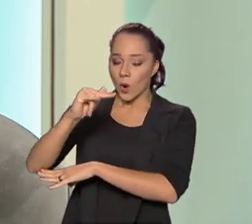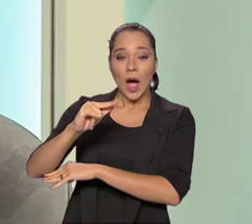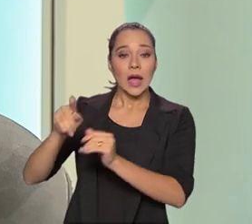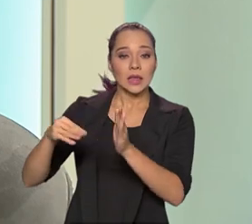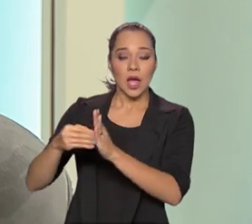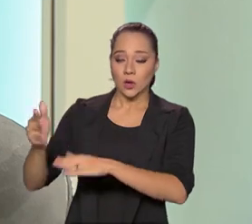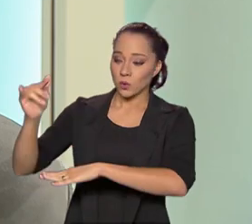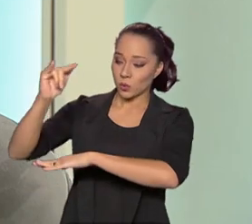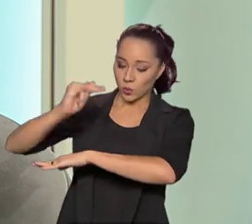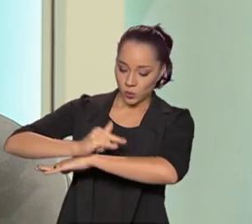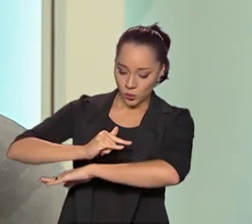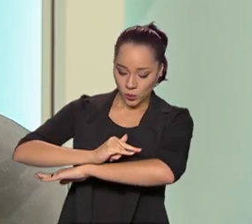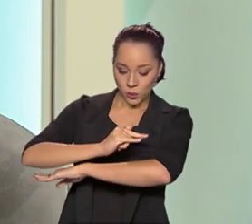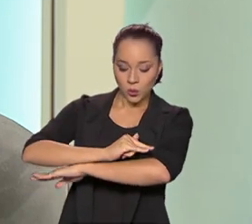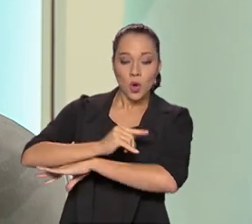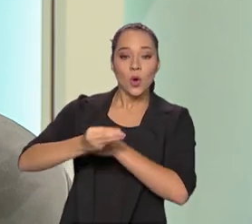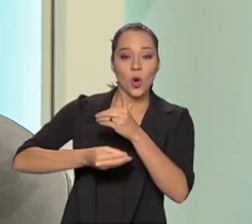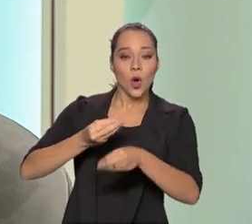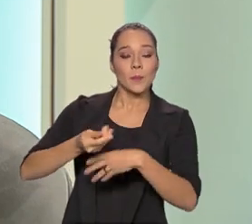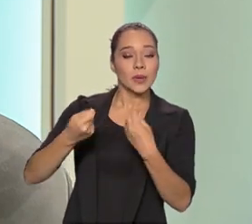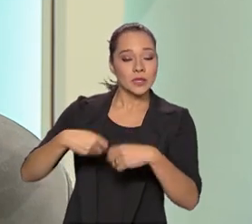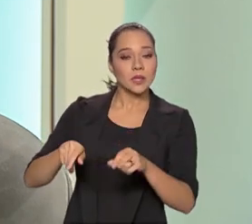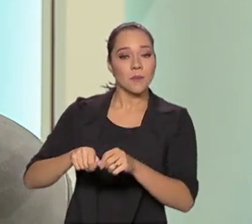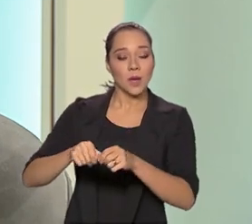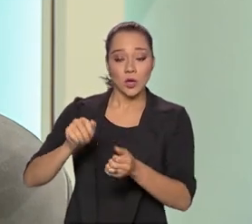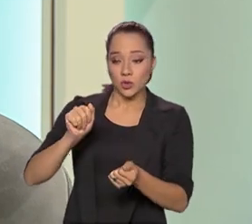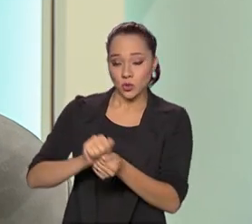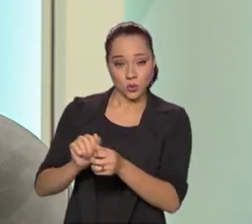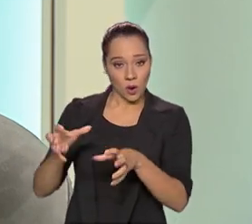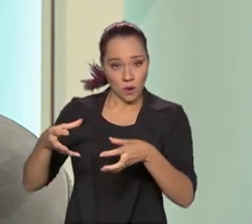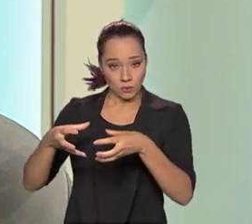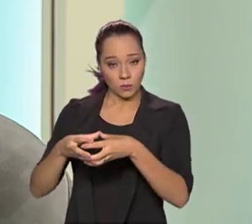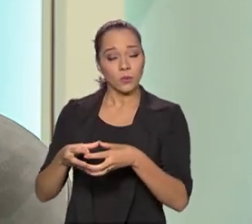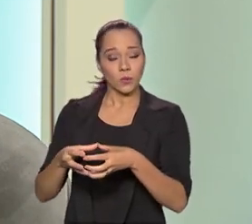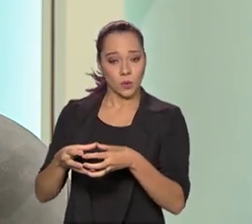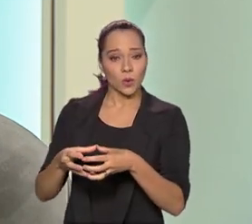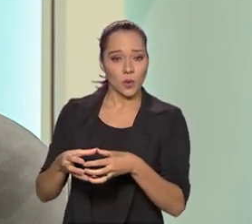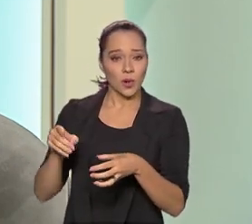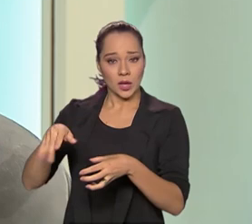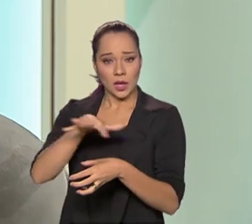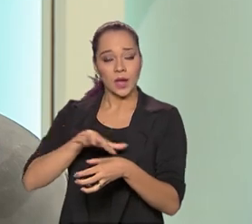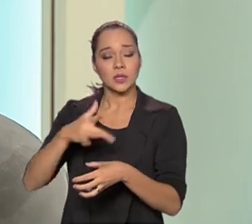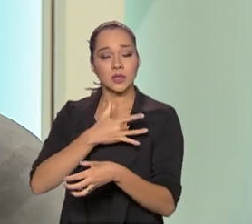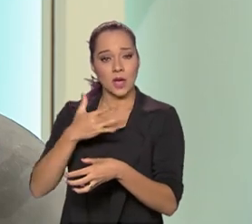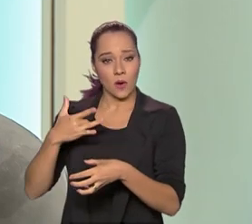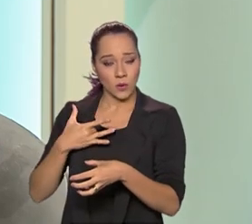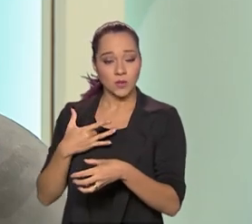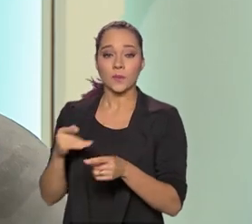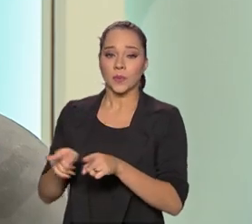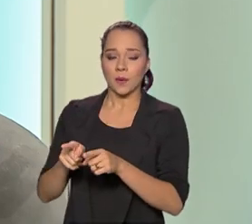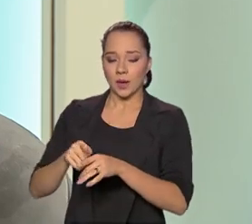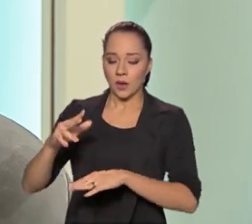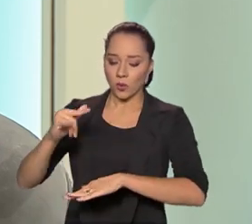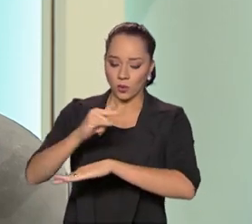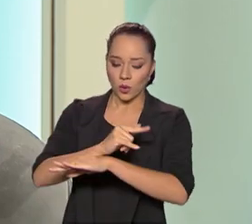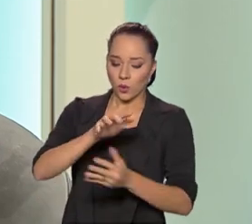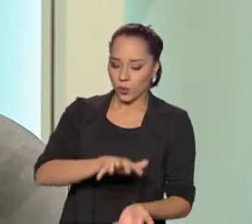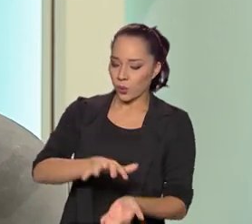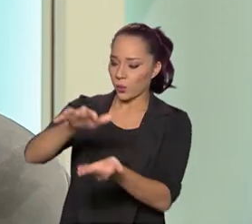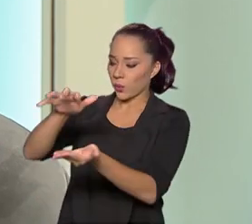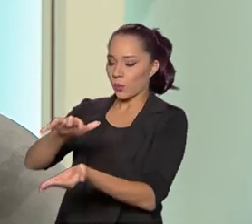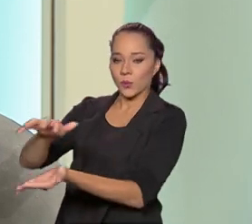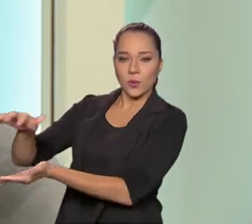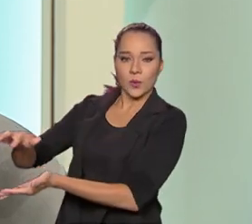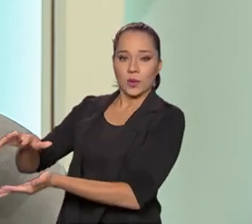a chegada e os procedimentos necessários junto ao órgão anuente da área de saúde e ao desembaraço dessas